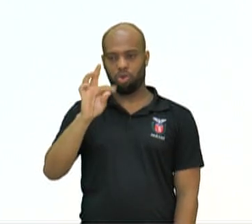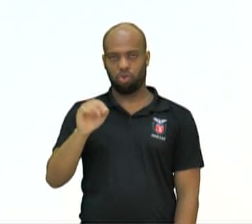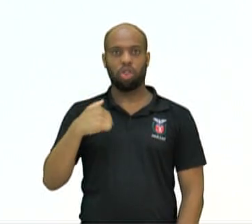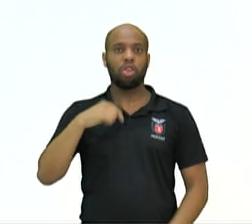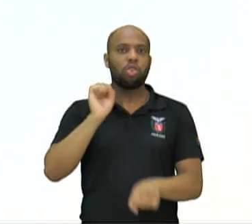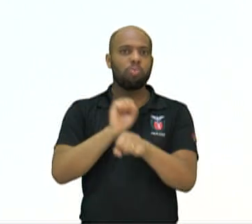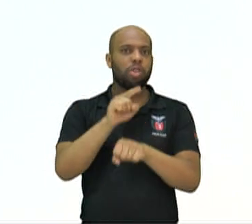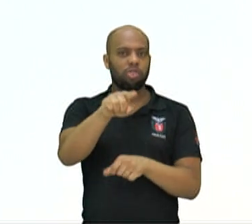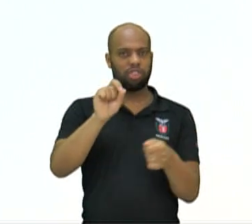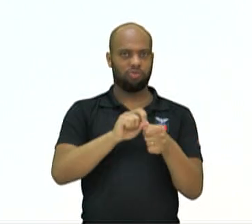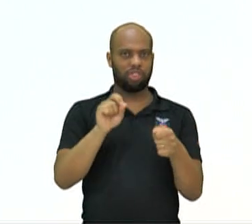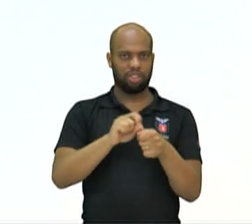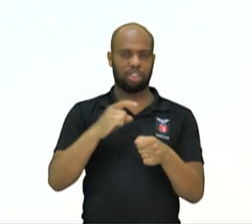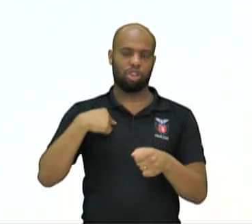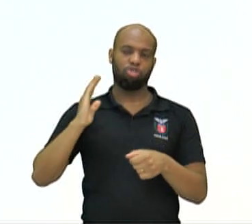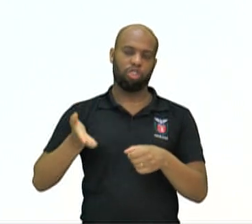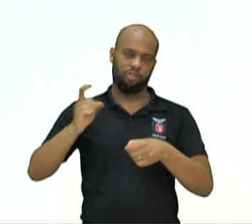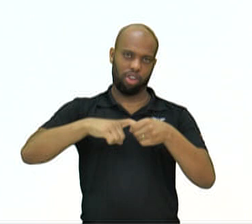Aguardo vocês daqui a pouco.